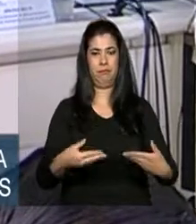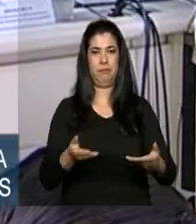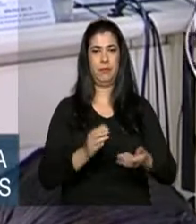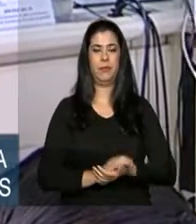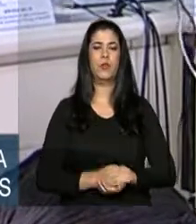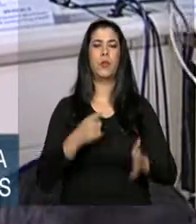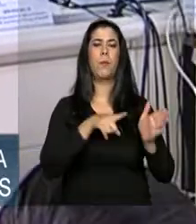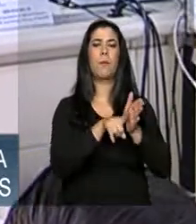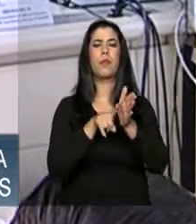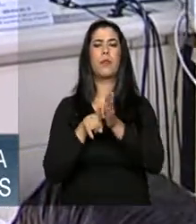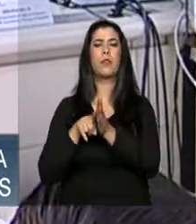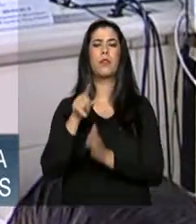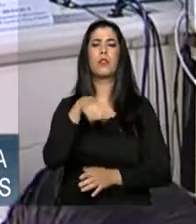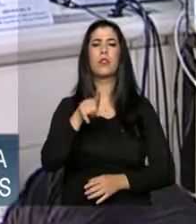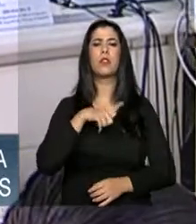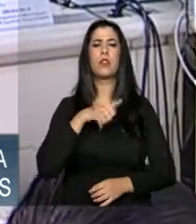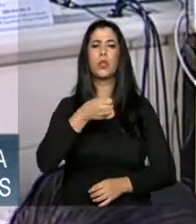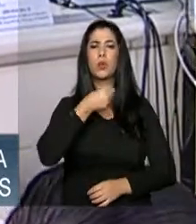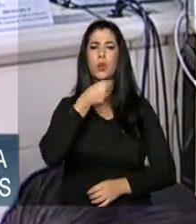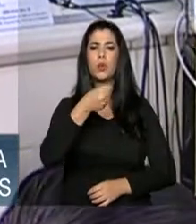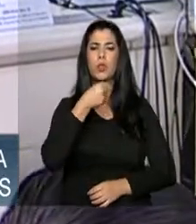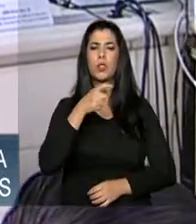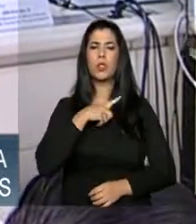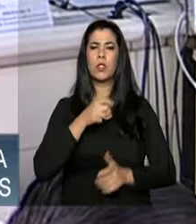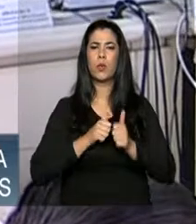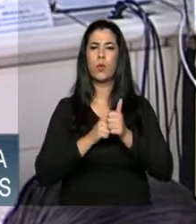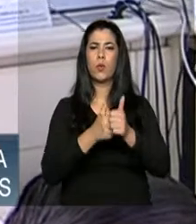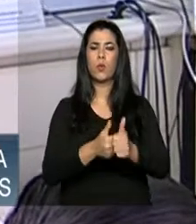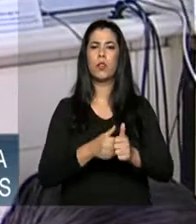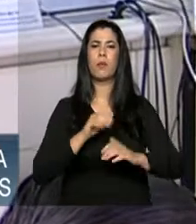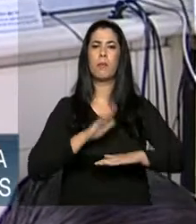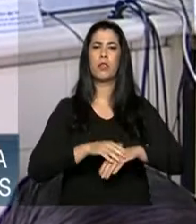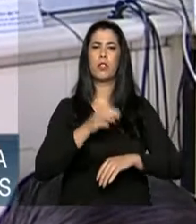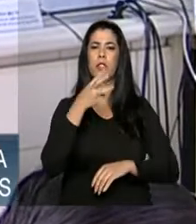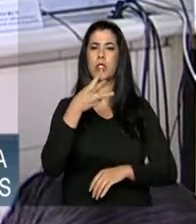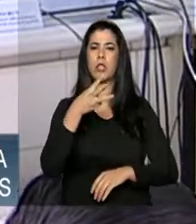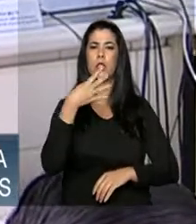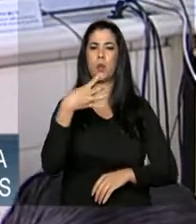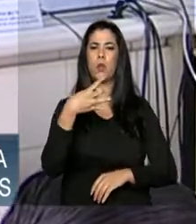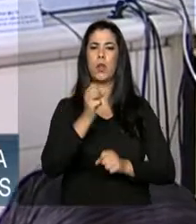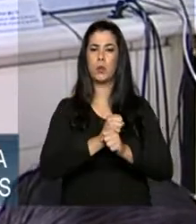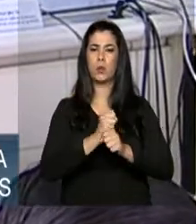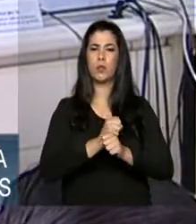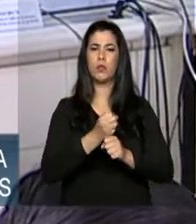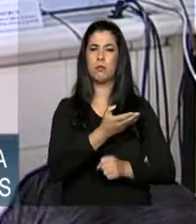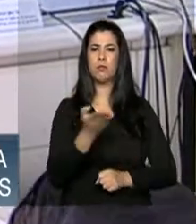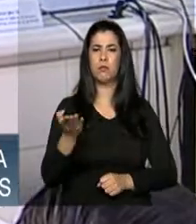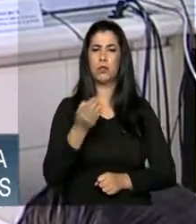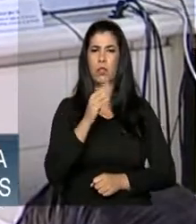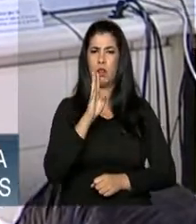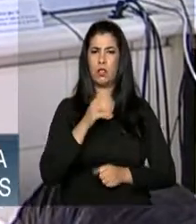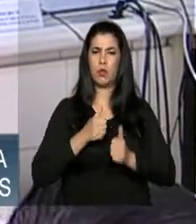Deixa eu perguntar aqui, tem algum jornalista que acompanha há mais de 3, 4 anos o Vigitel de vocês?